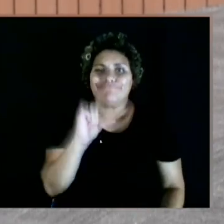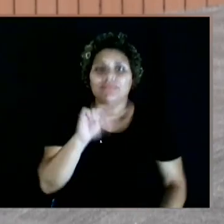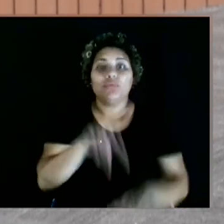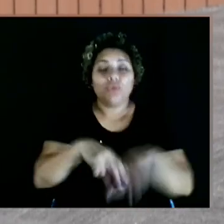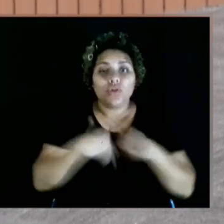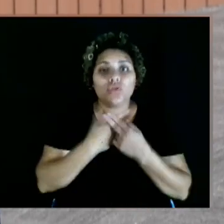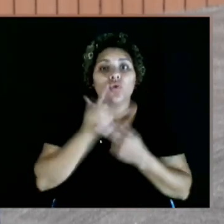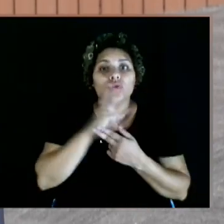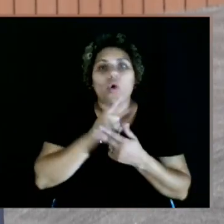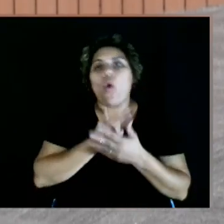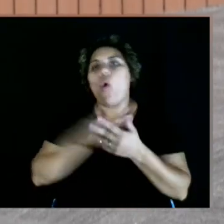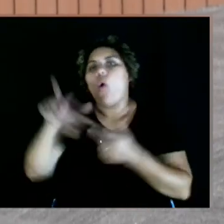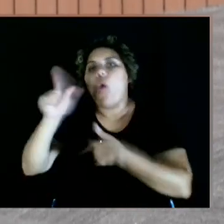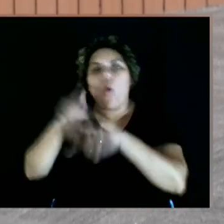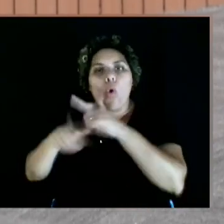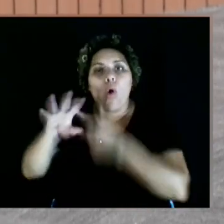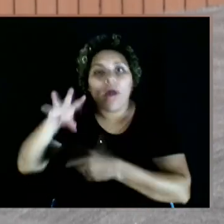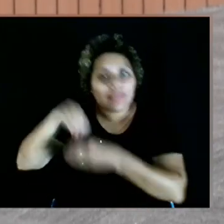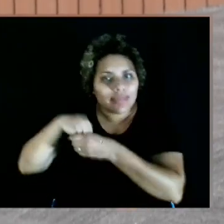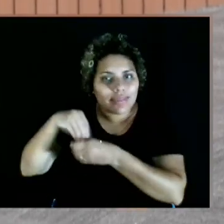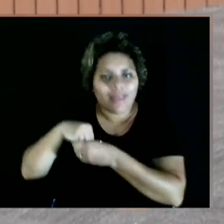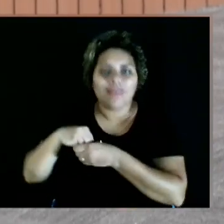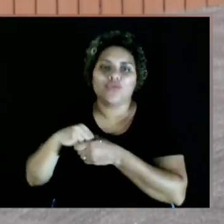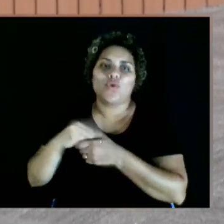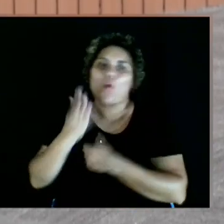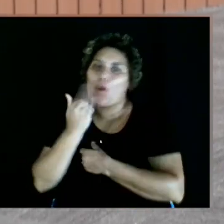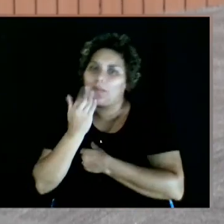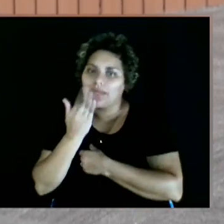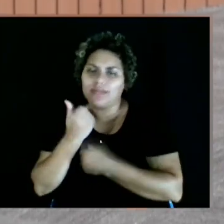coisas dentro do lar, como a própria alimentação.